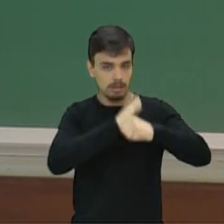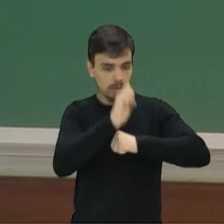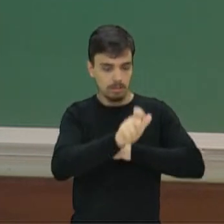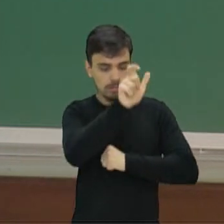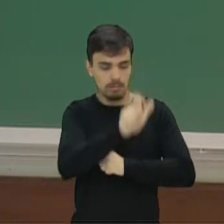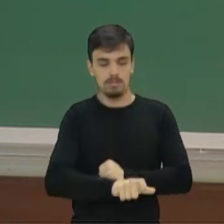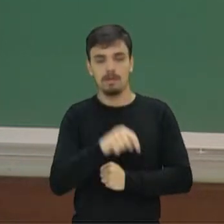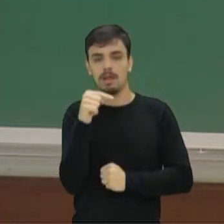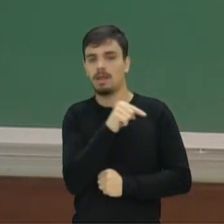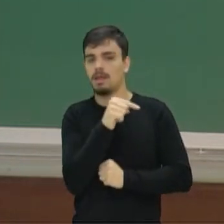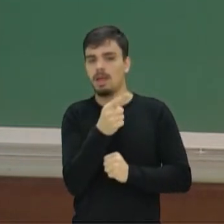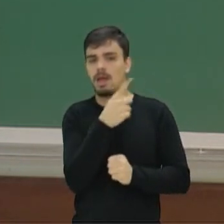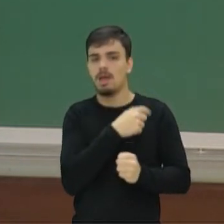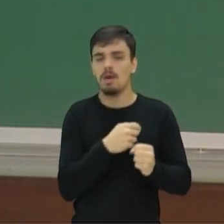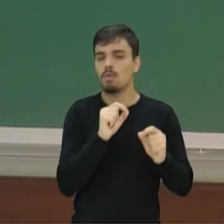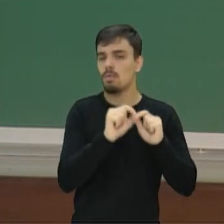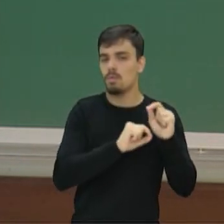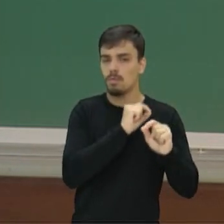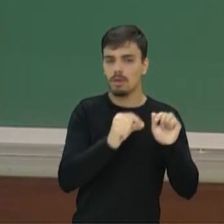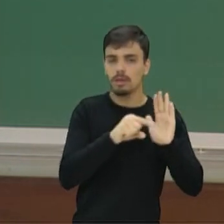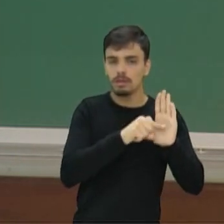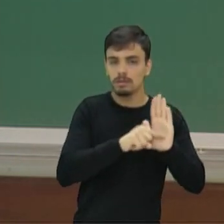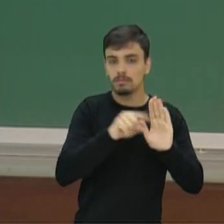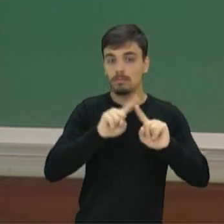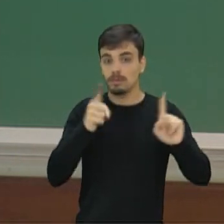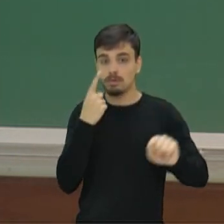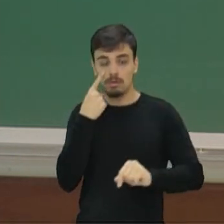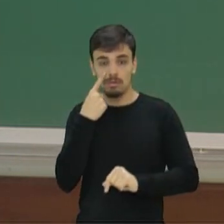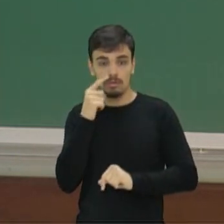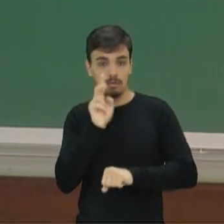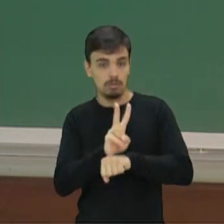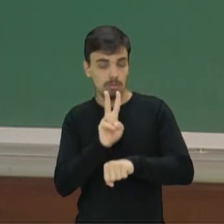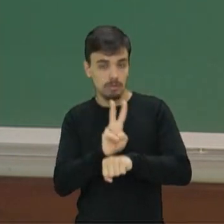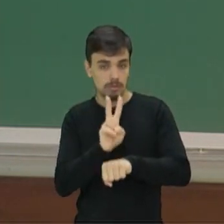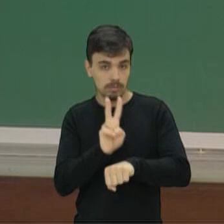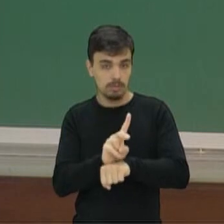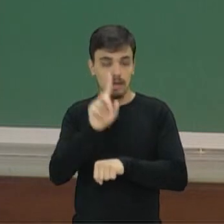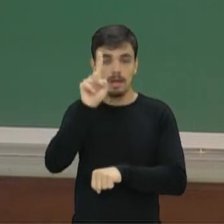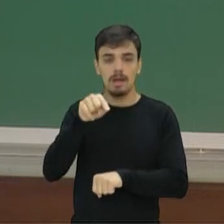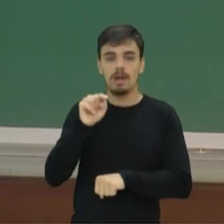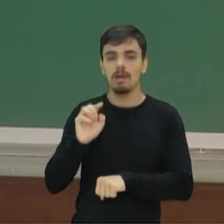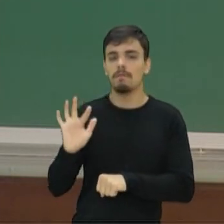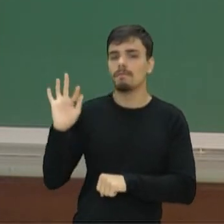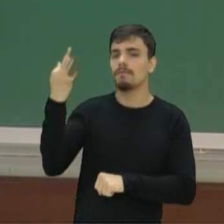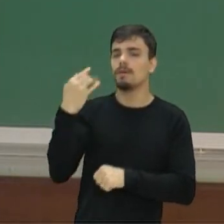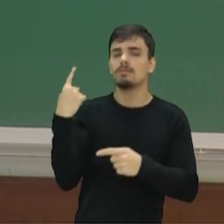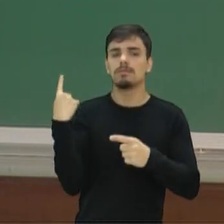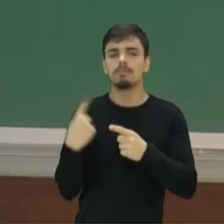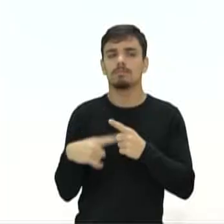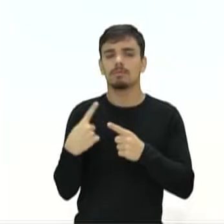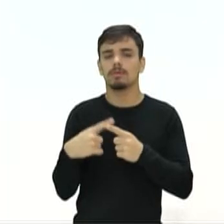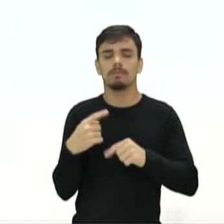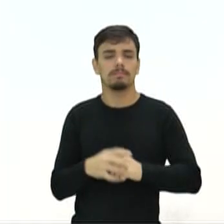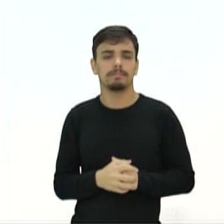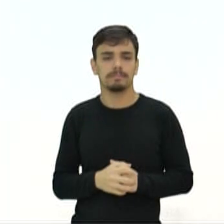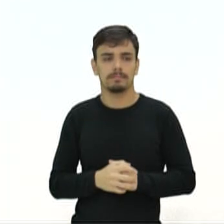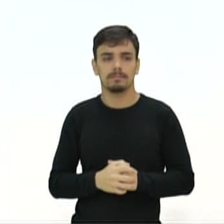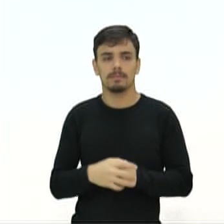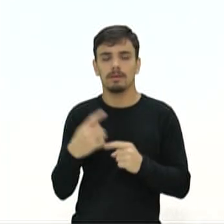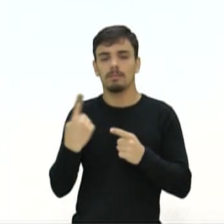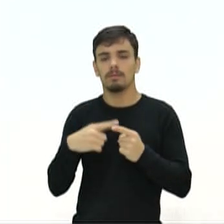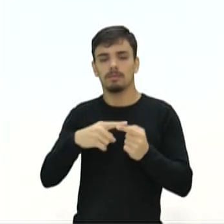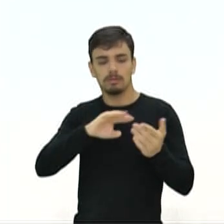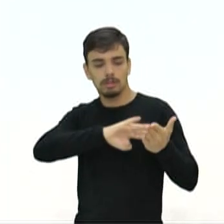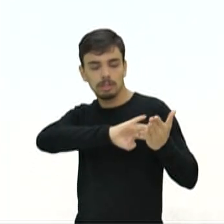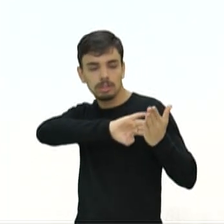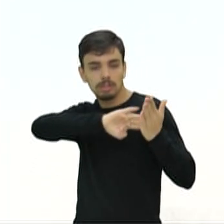carregado negativamente. Pessoal, tome cuidado. Isso é falsa. Por que é falsa? Quando eu